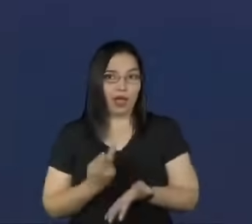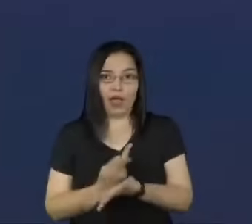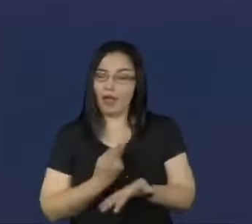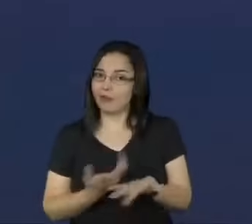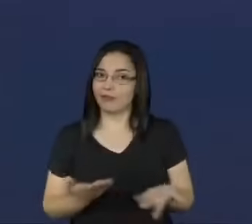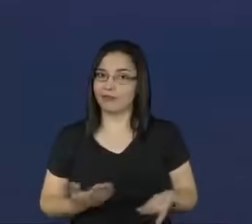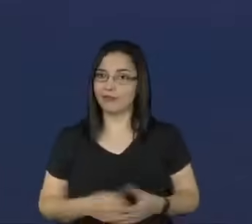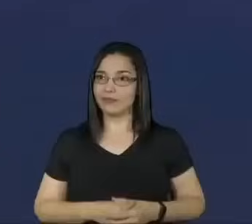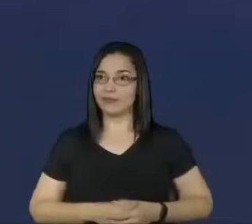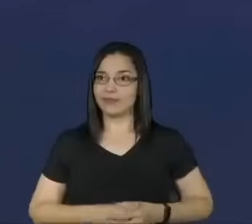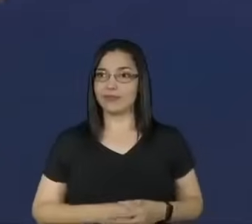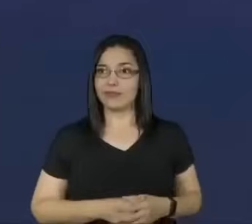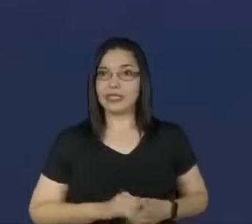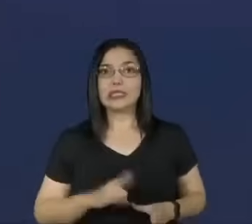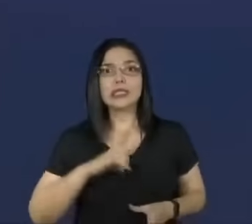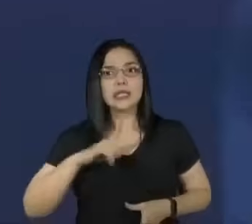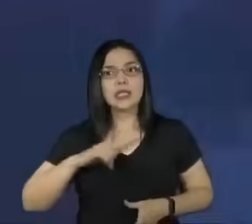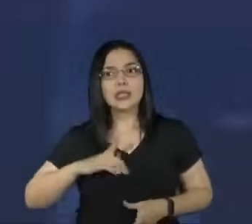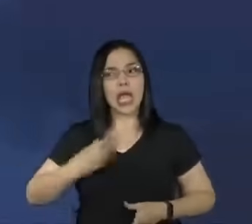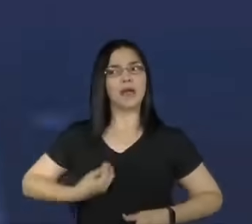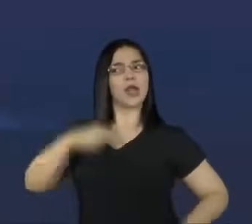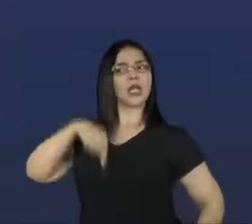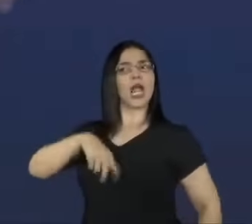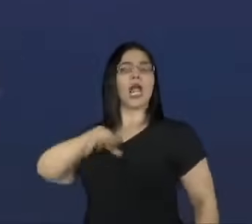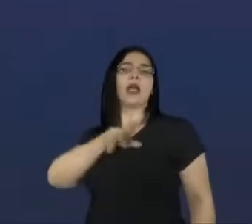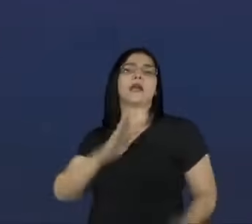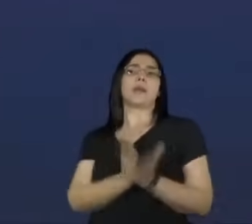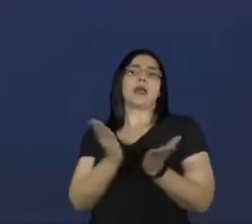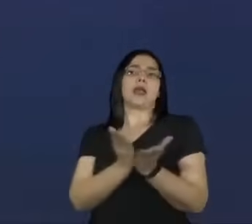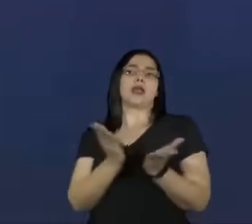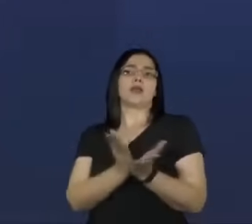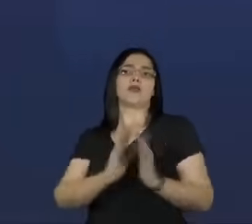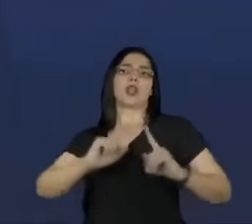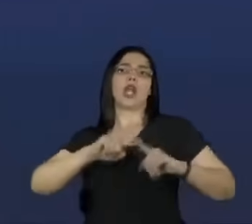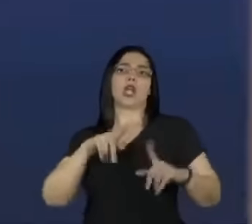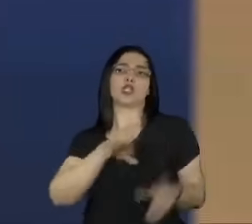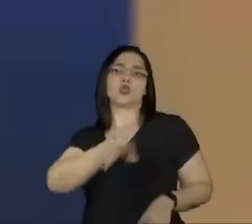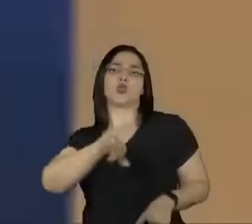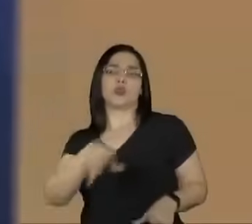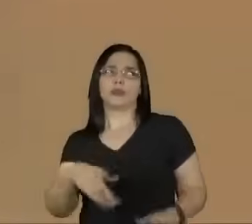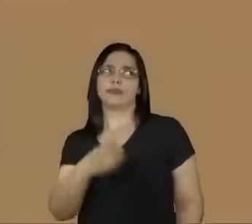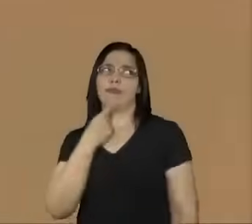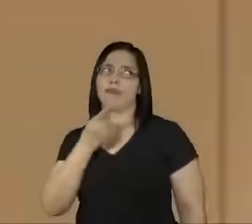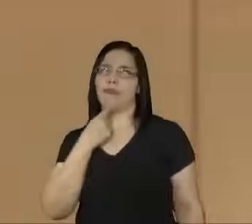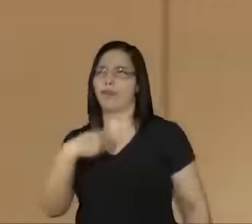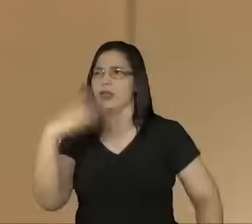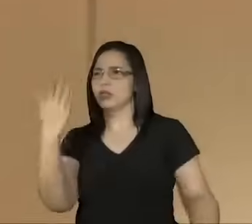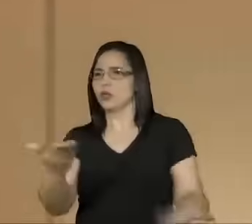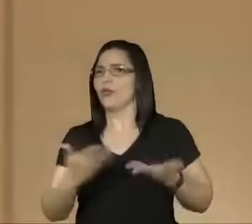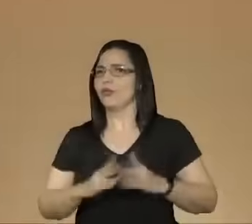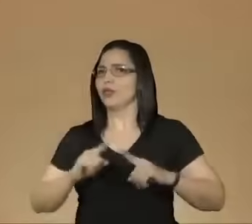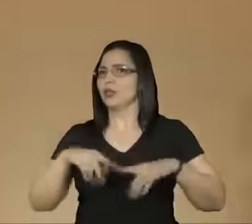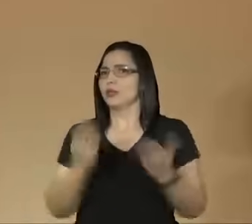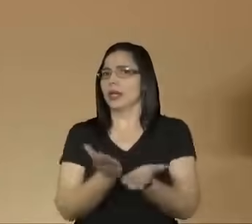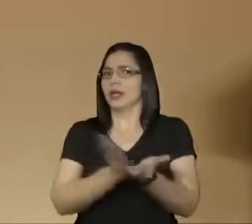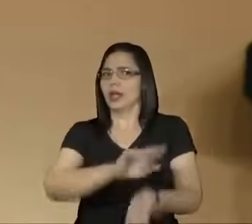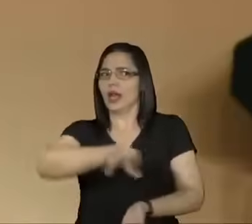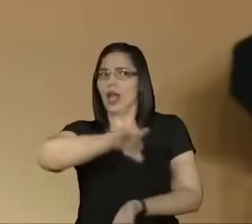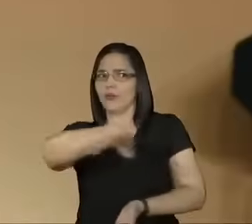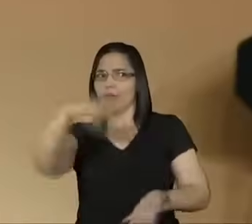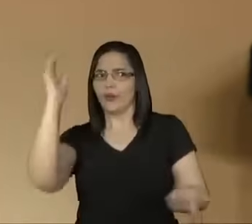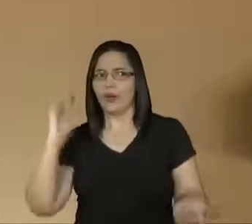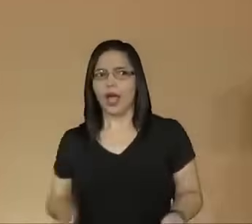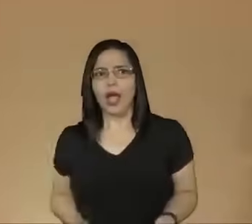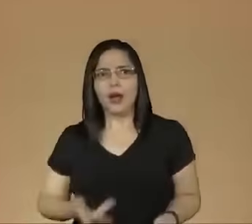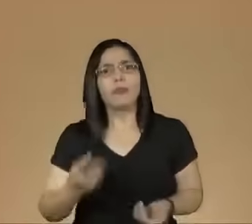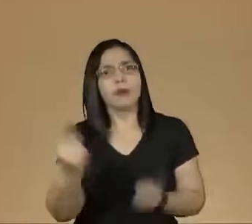errada se tem alguém aqui que não é da igreja evangélica Que conversa fiada rapaz eu tô te convidando paraa Igreja Evangélica eu tô convidando